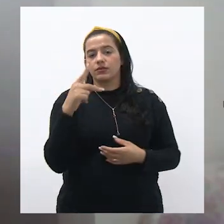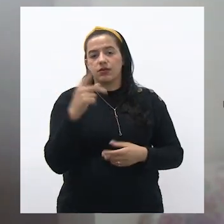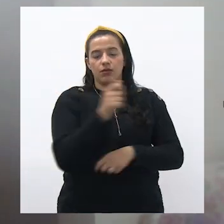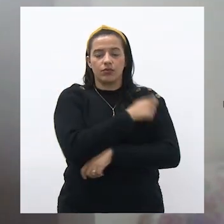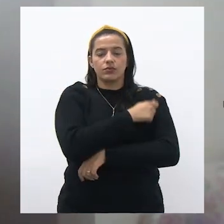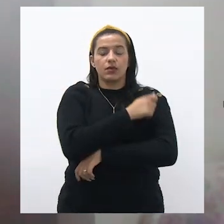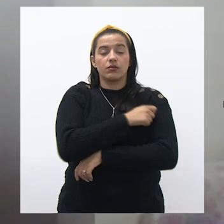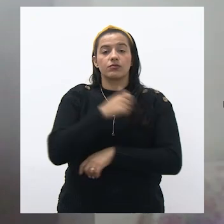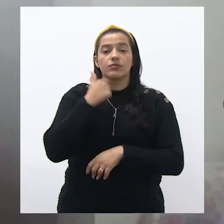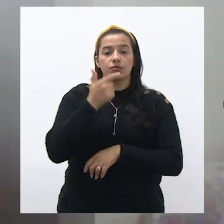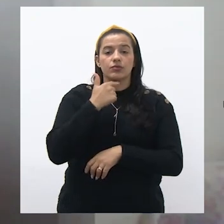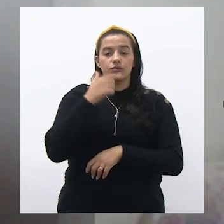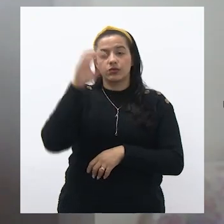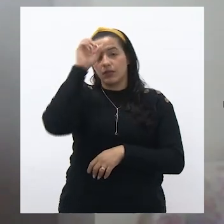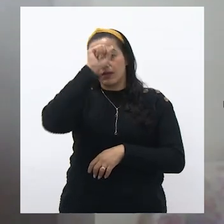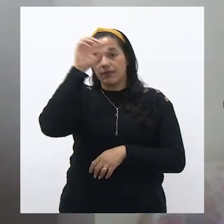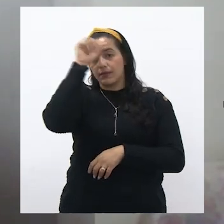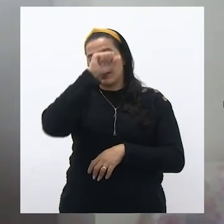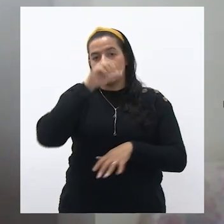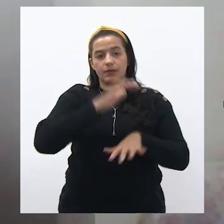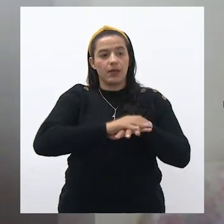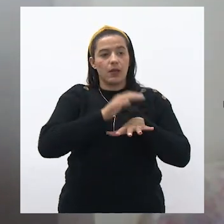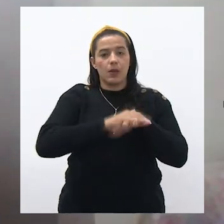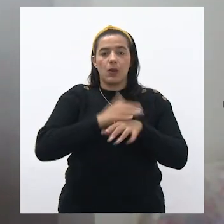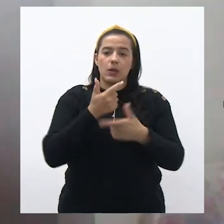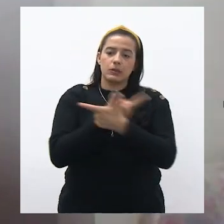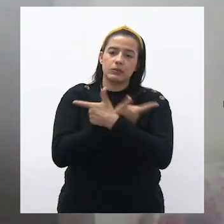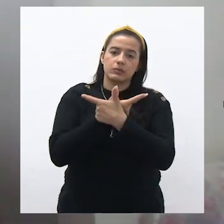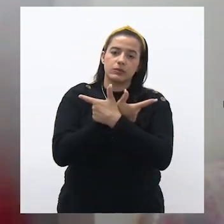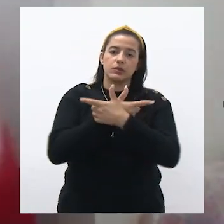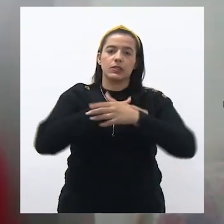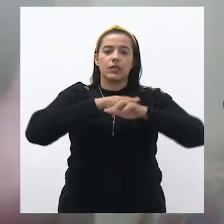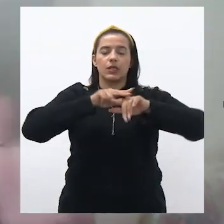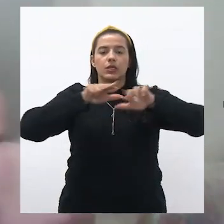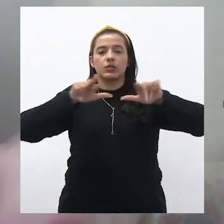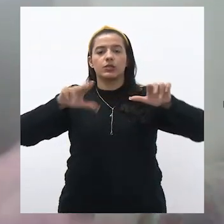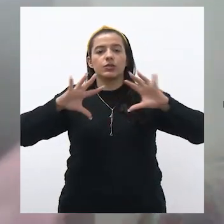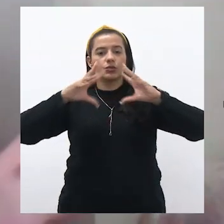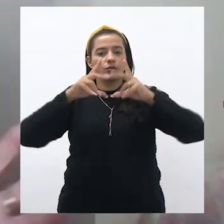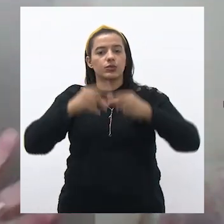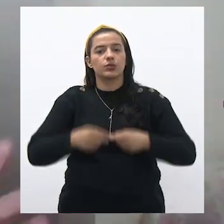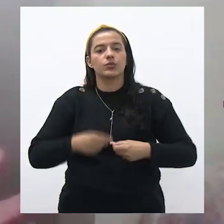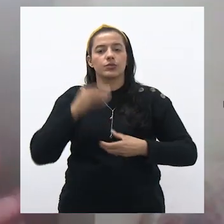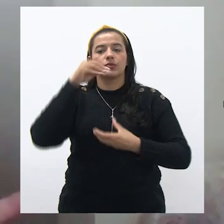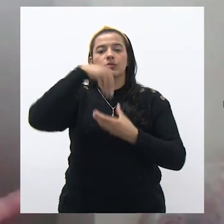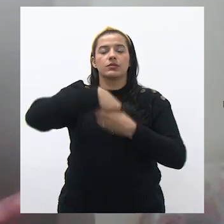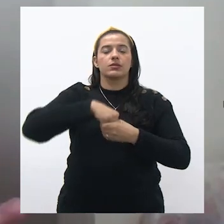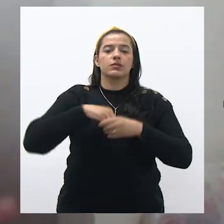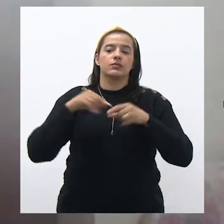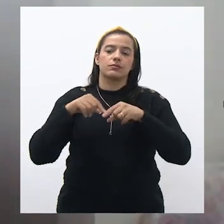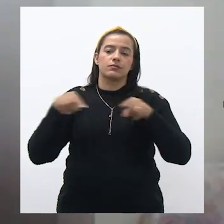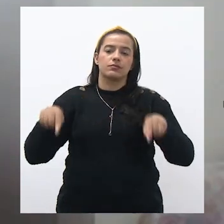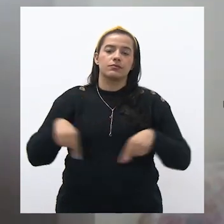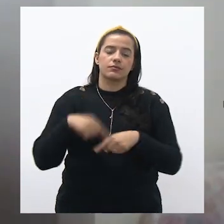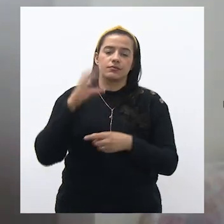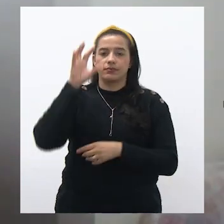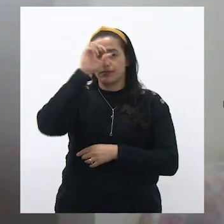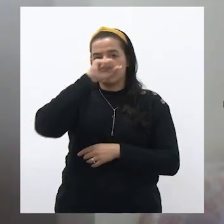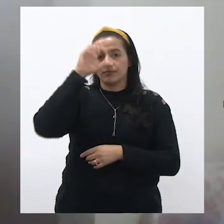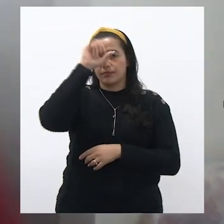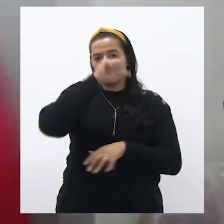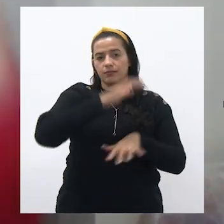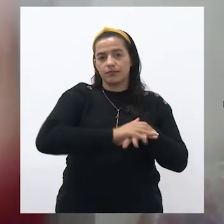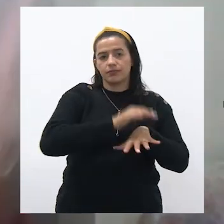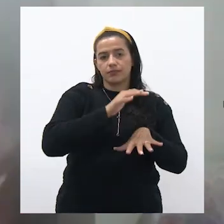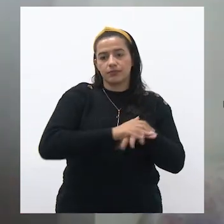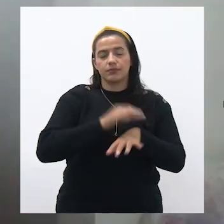teriam aprendido as equações, não teriam aprendido tudo isso que a gente tem dentro do nosso universo de aprendizagem de